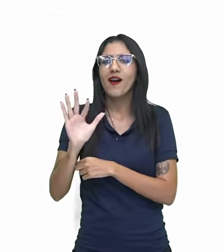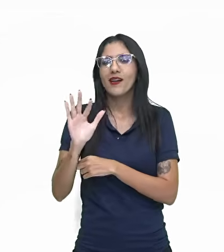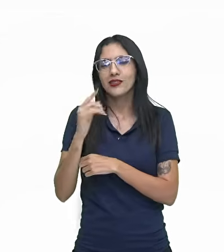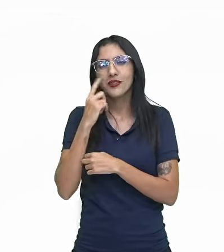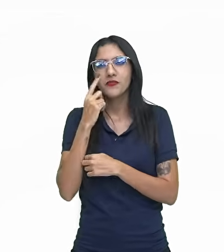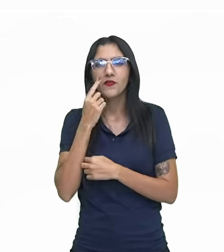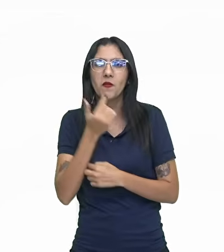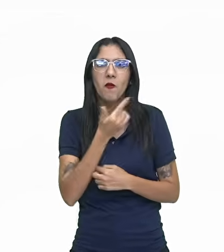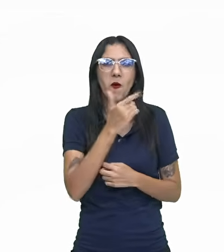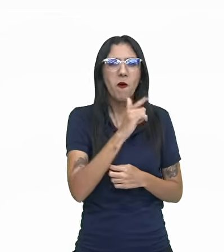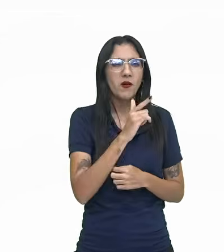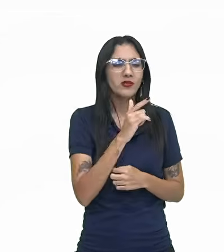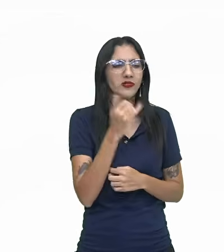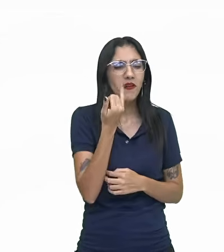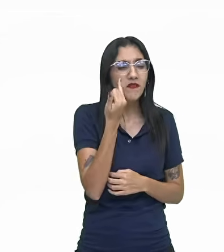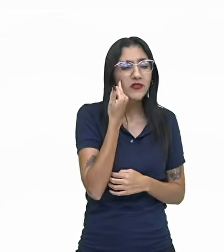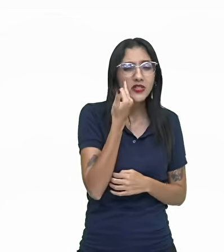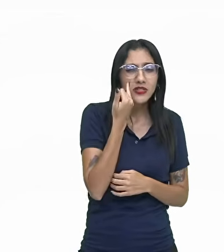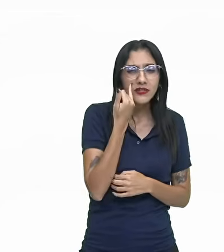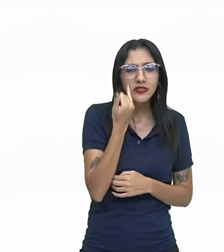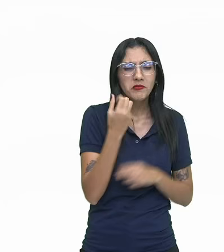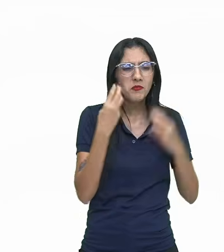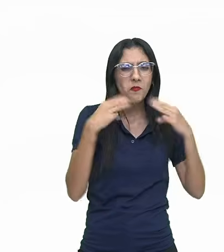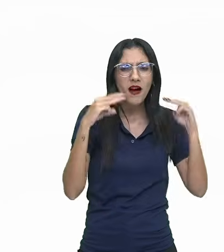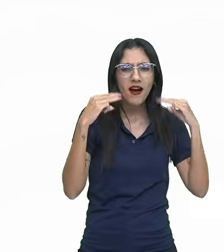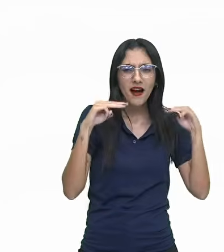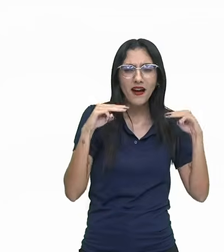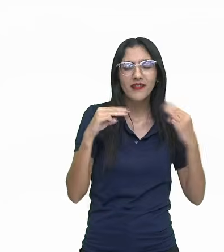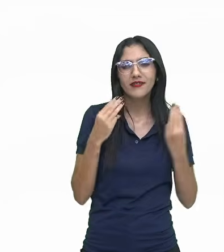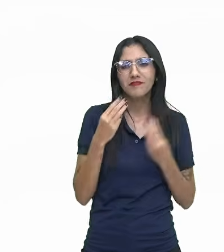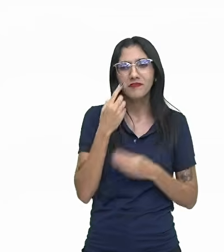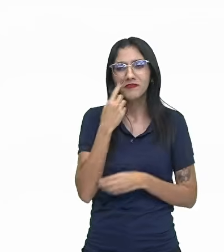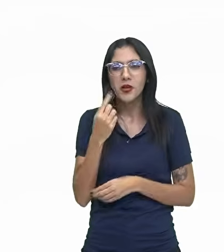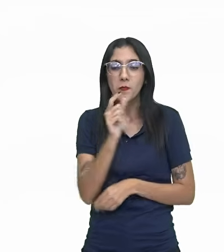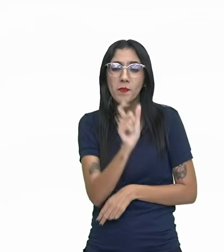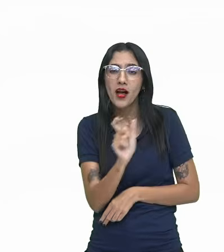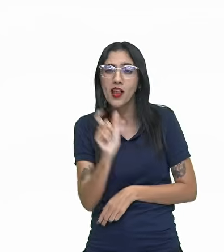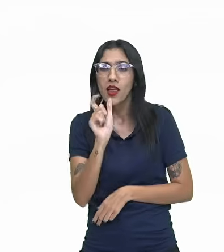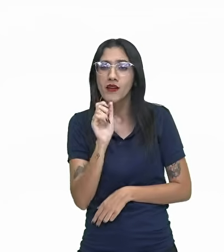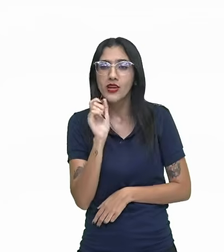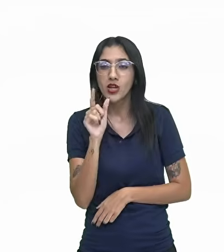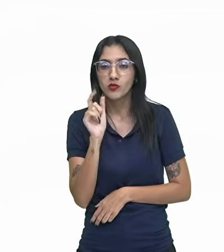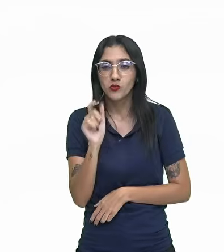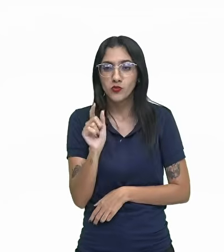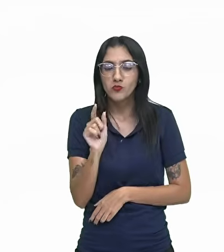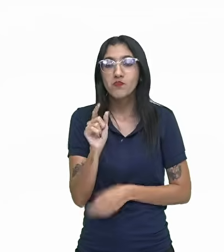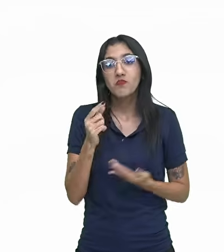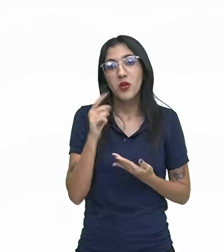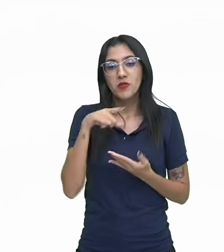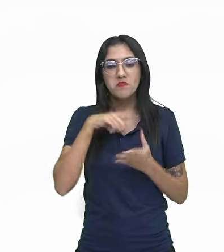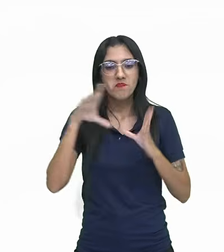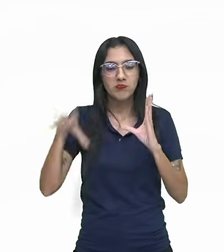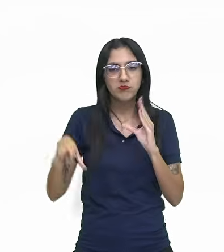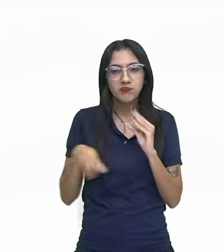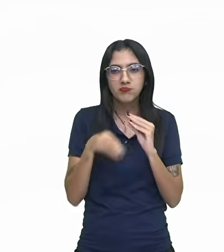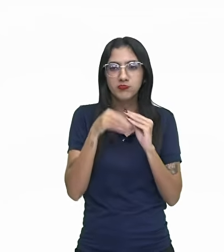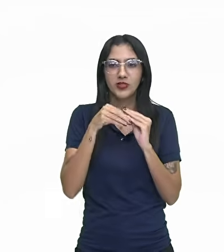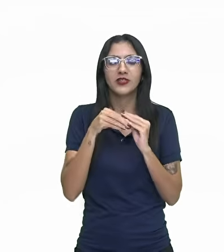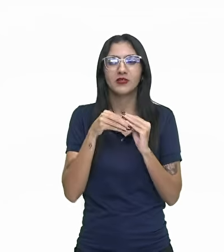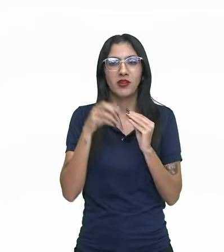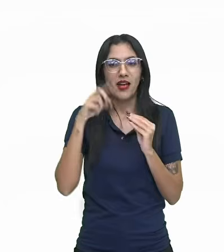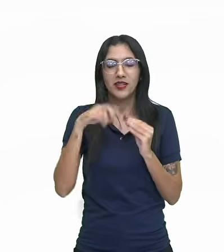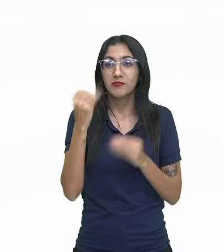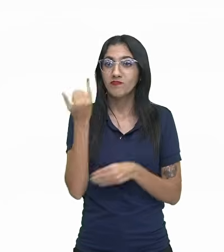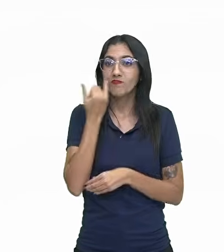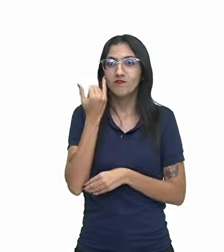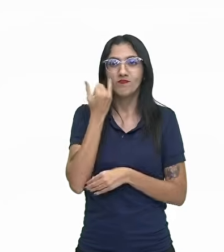um anúncio durante o texto, vai aparecer uma palavra destacada justamente para compor essa